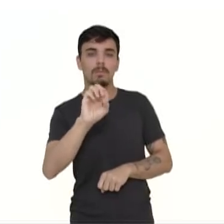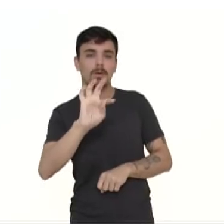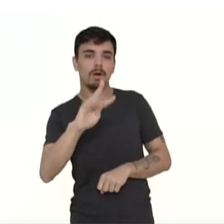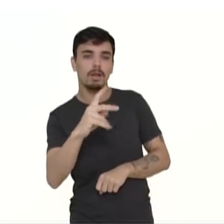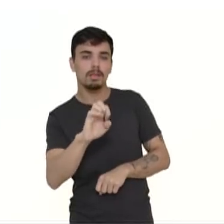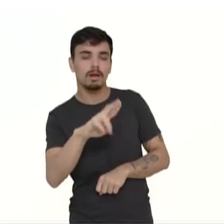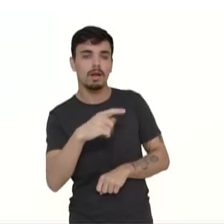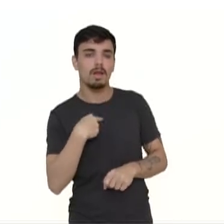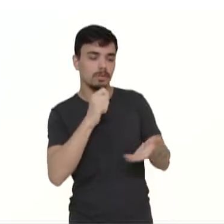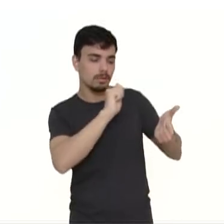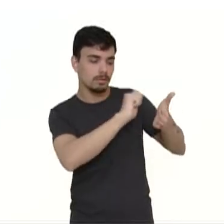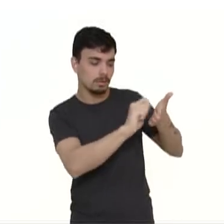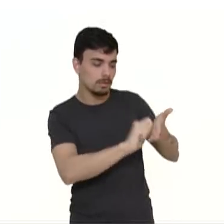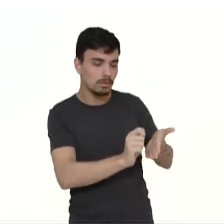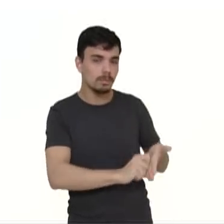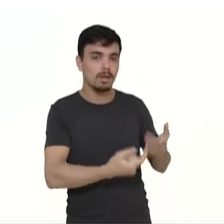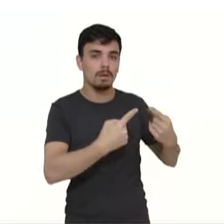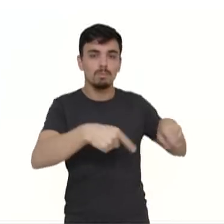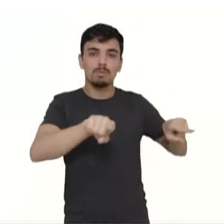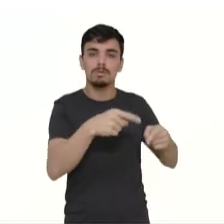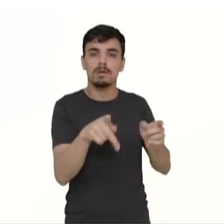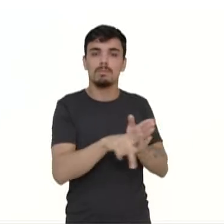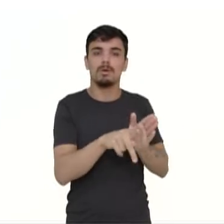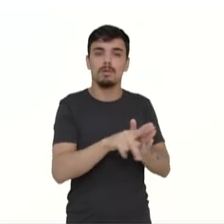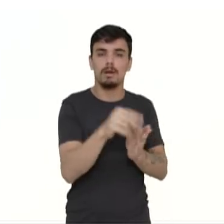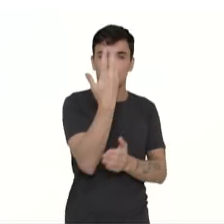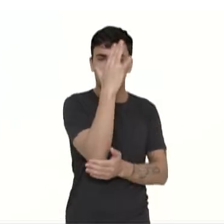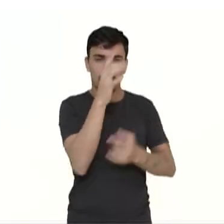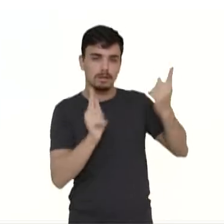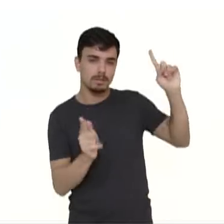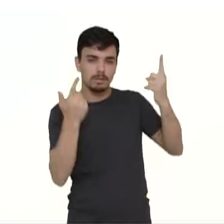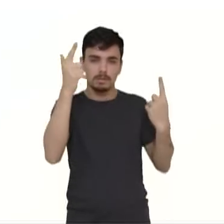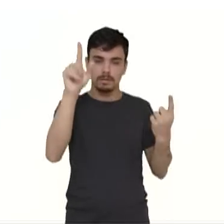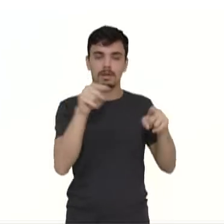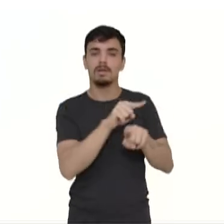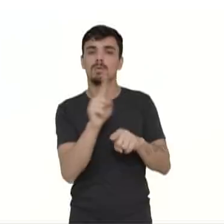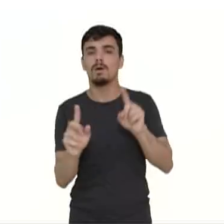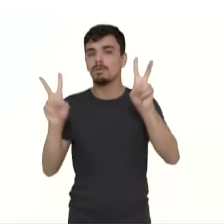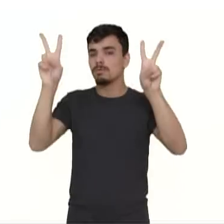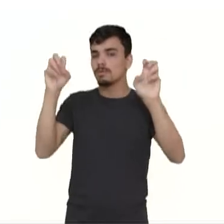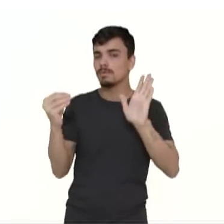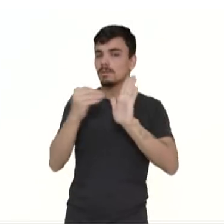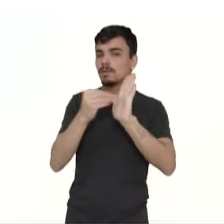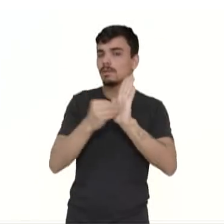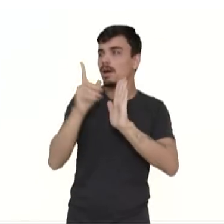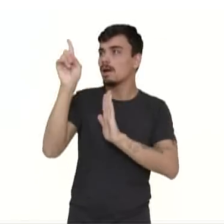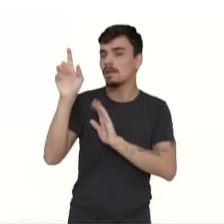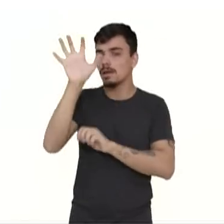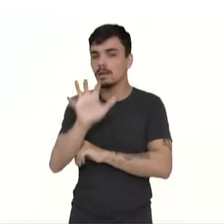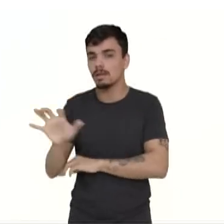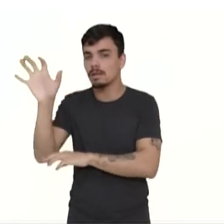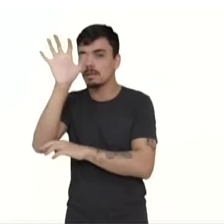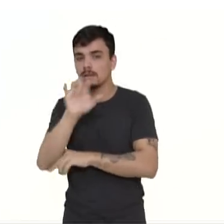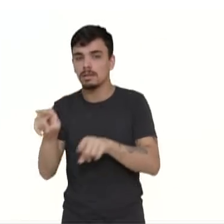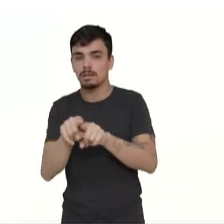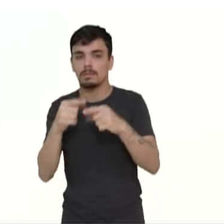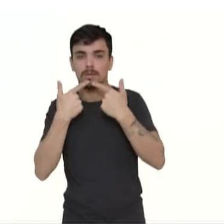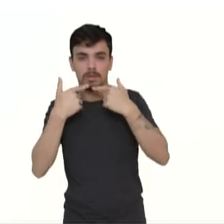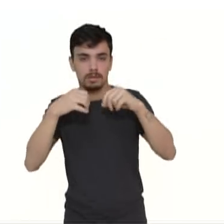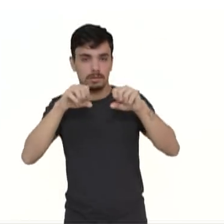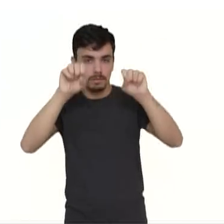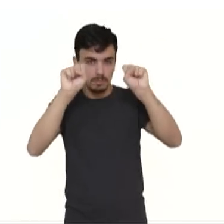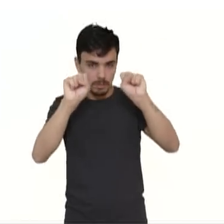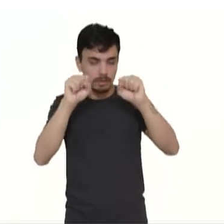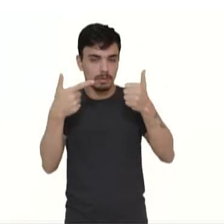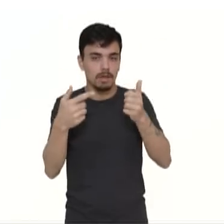aqui compondo as músicas para o carnaval. E aí, que título vocês dariam tendo em vista essa questão regional das variantes linguísticas